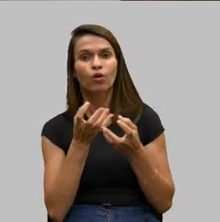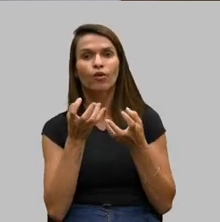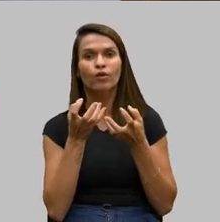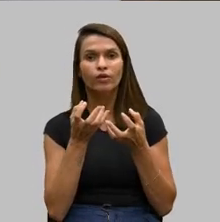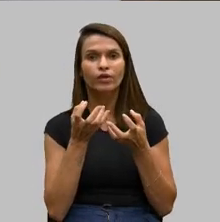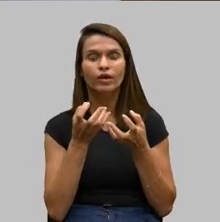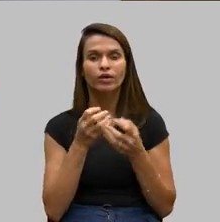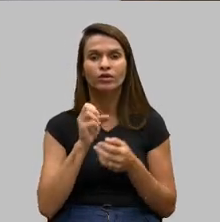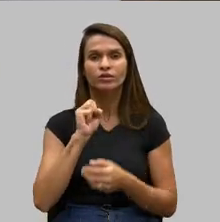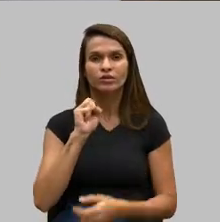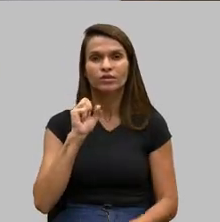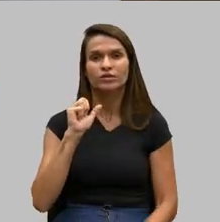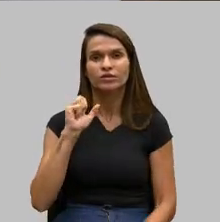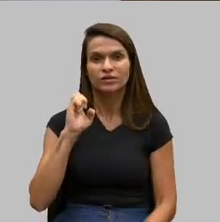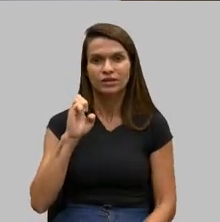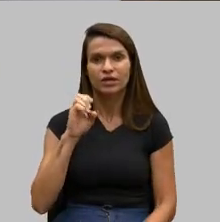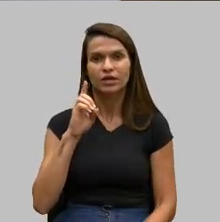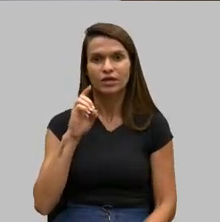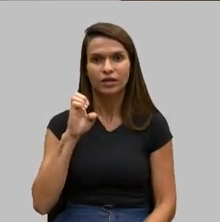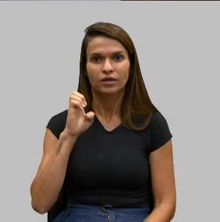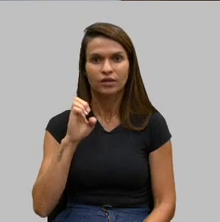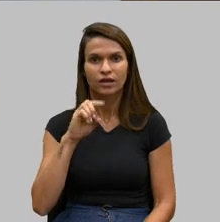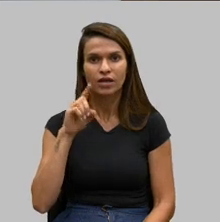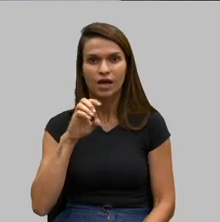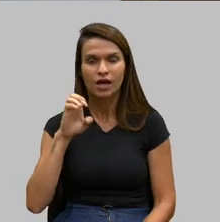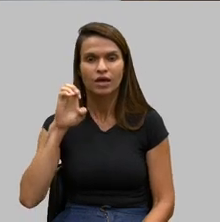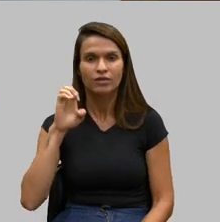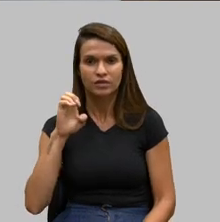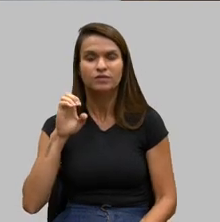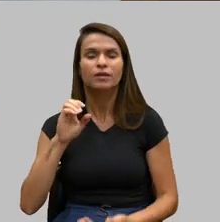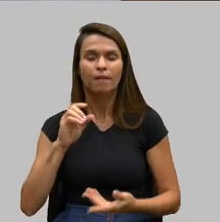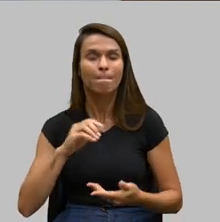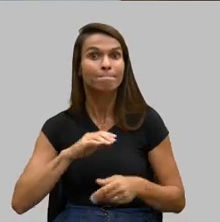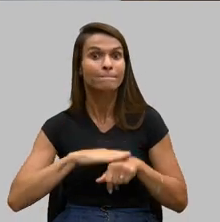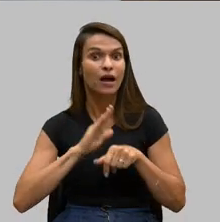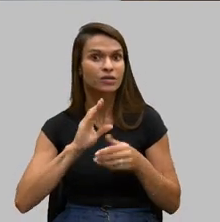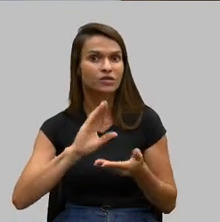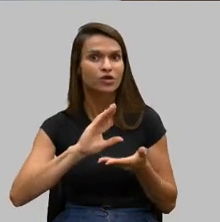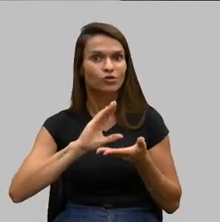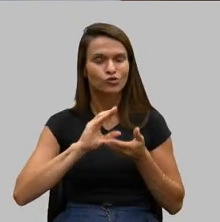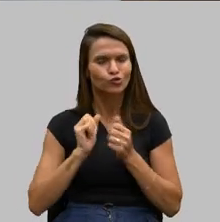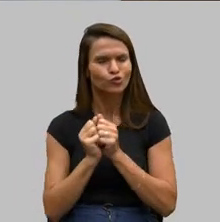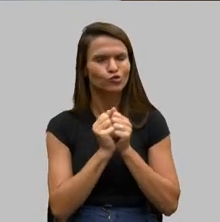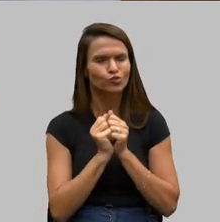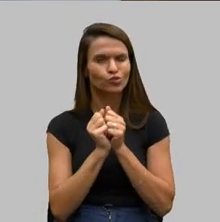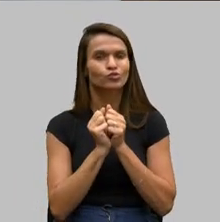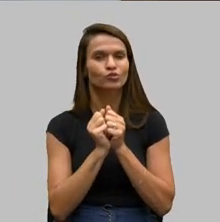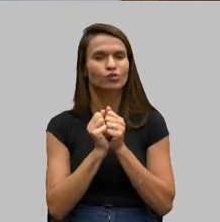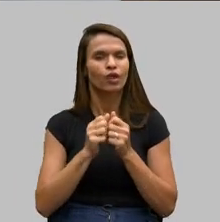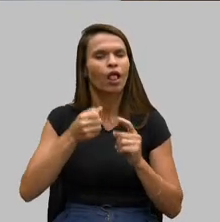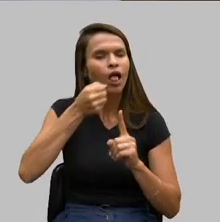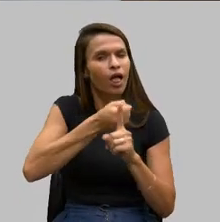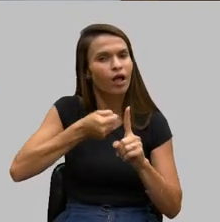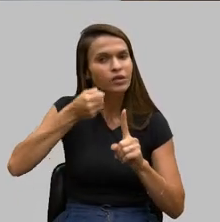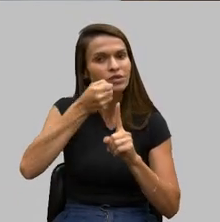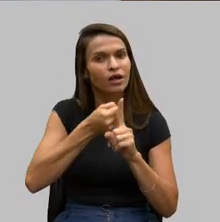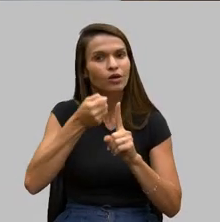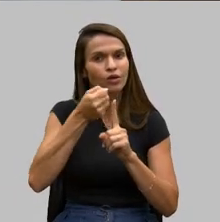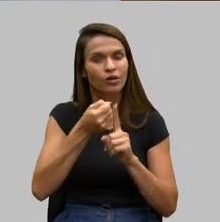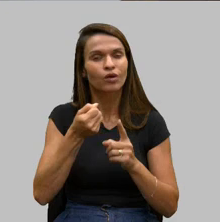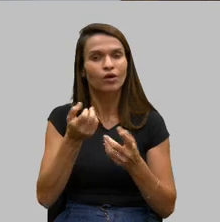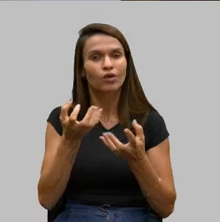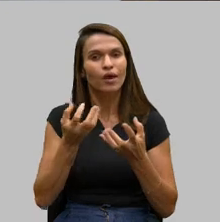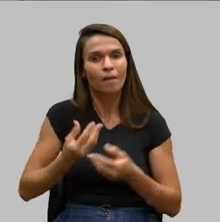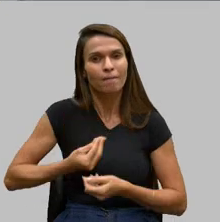cedes tenha mais recurso eu tô junto nessa briga Eh quero estar junto vou fazer outras